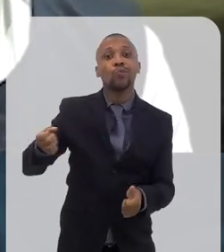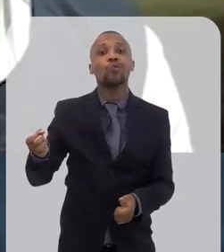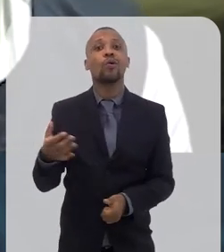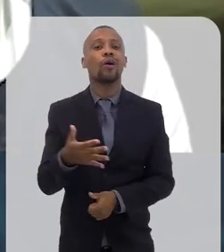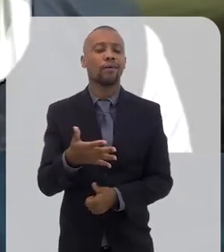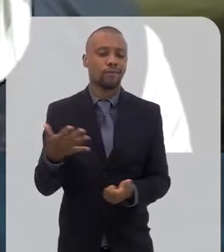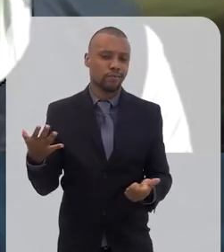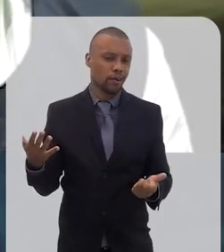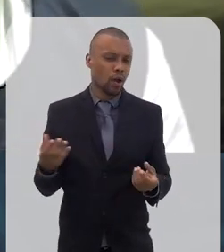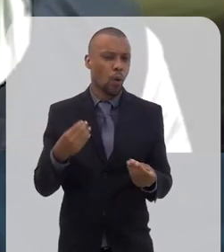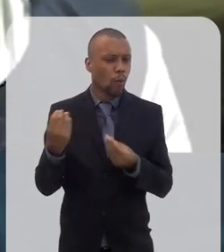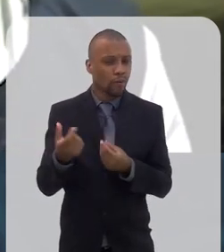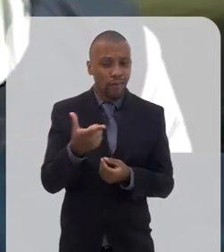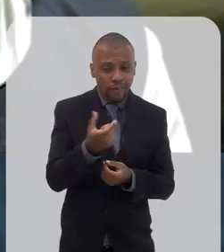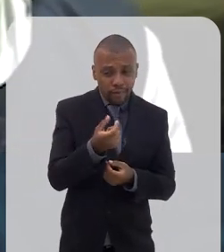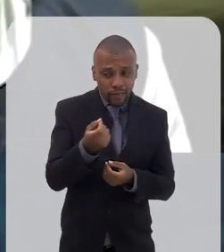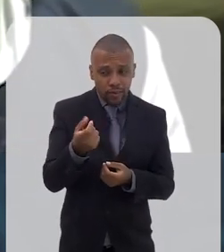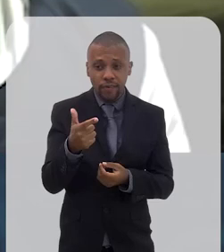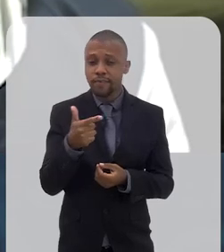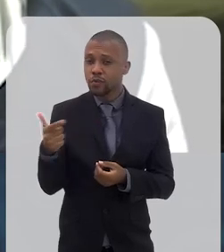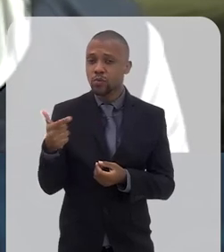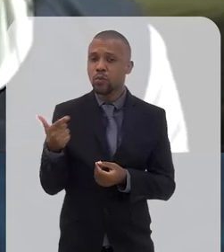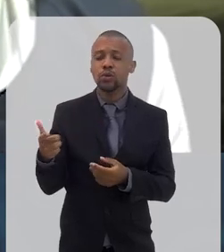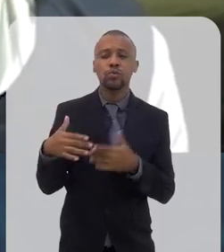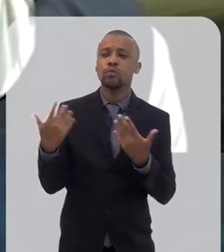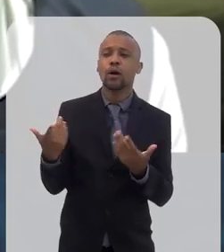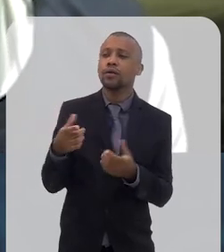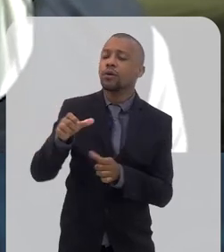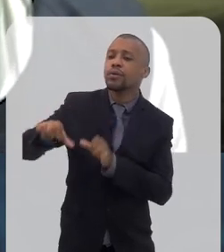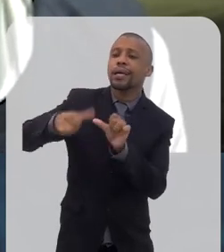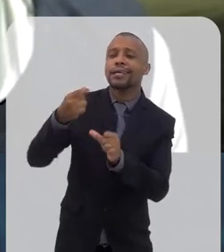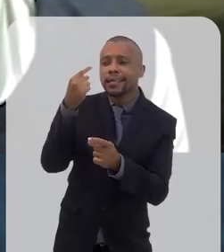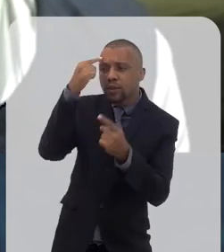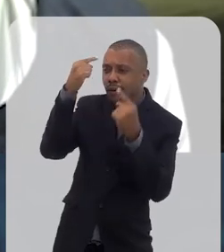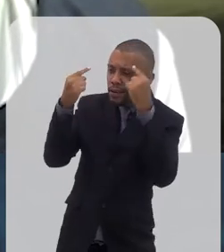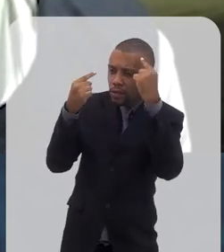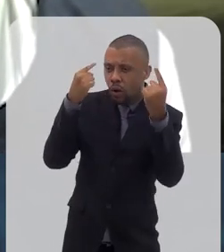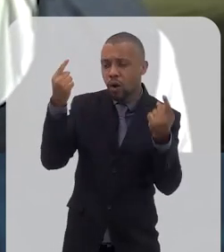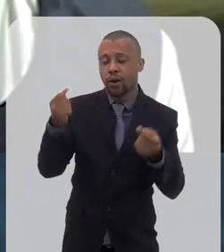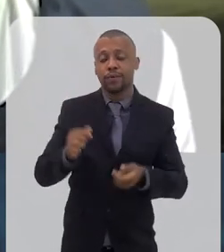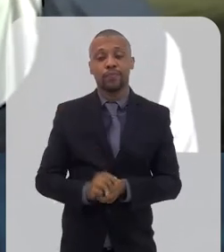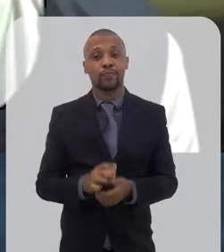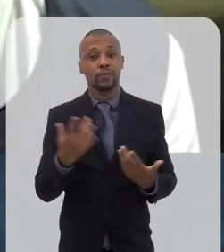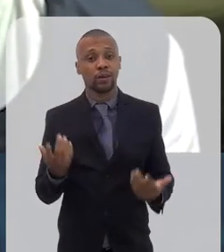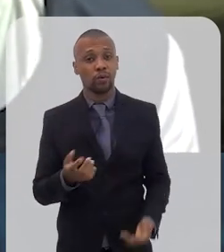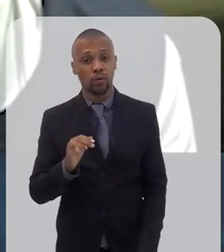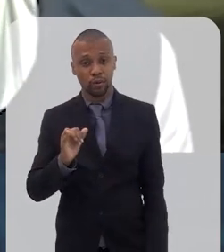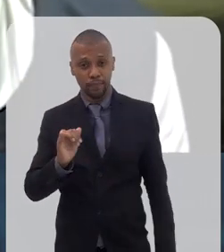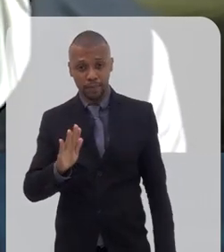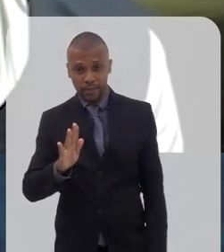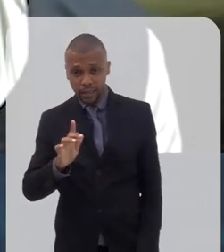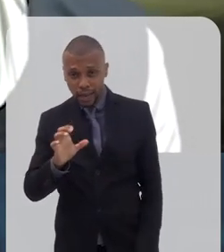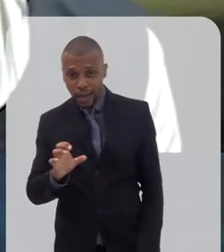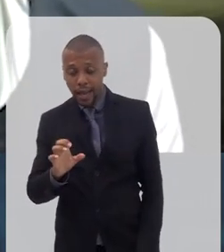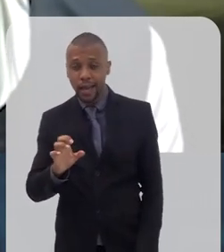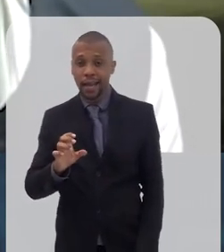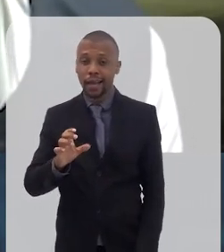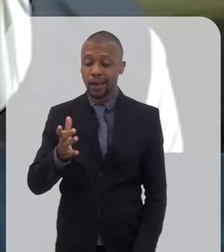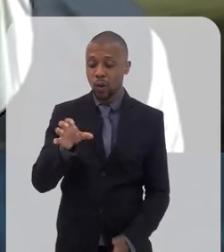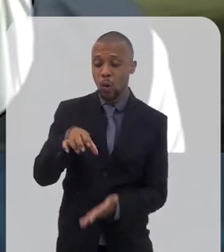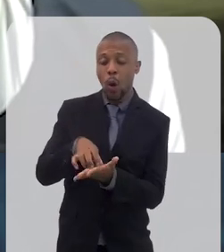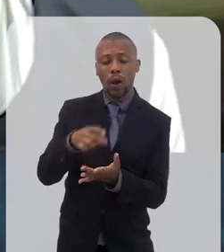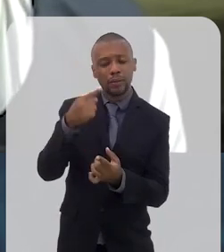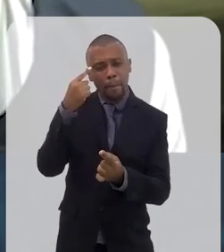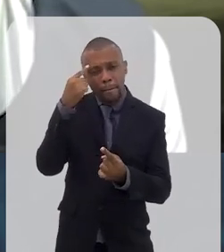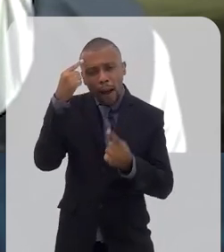serão trazidas para o Censo 2022? Geis, o IBGE ele é um órgão que está sempre